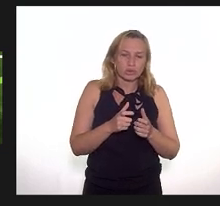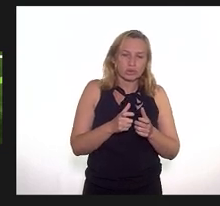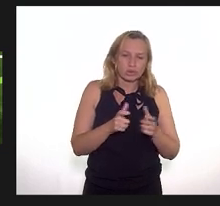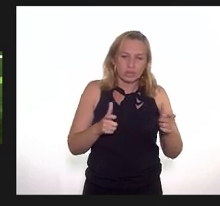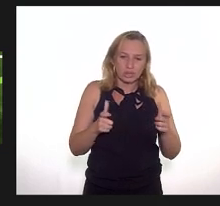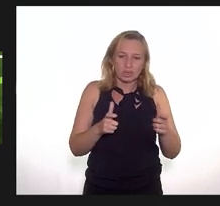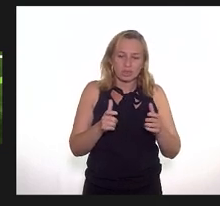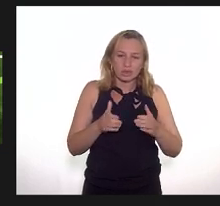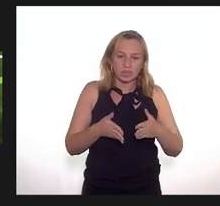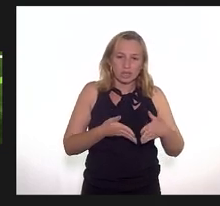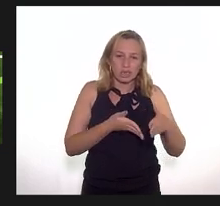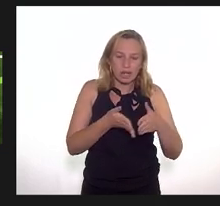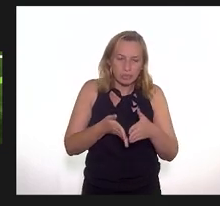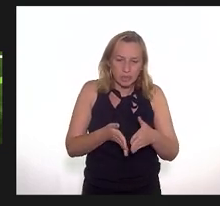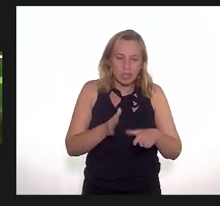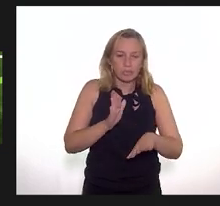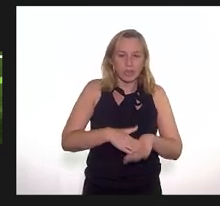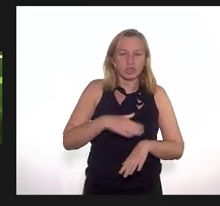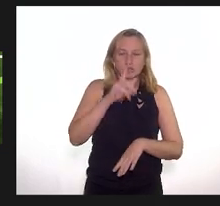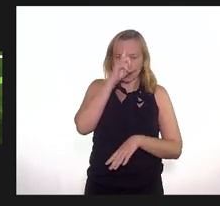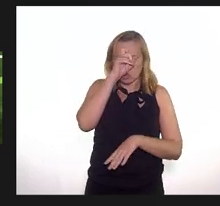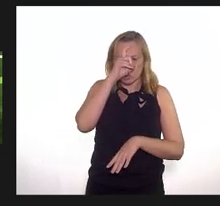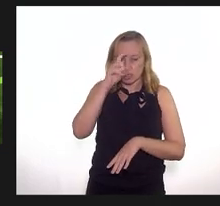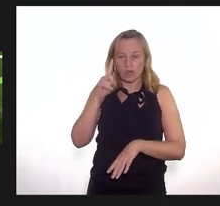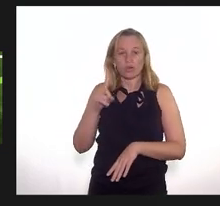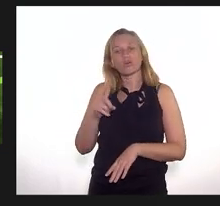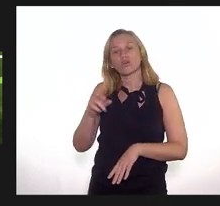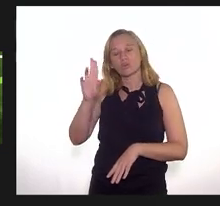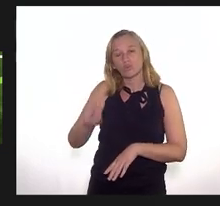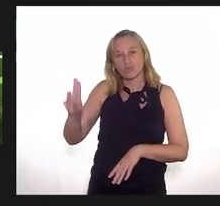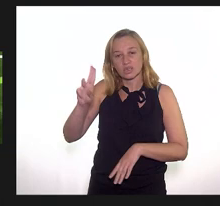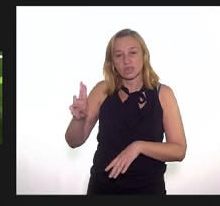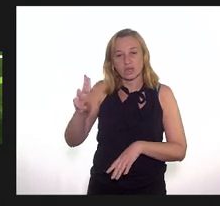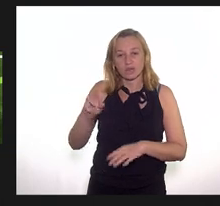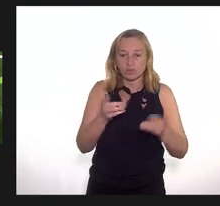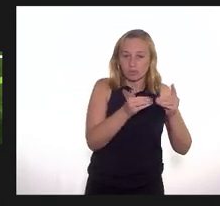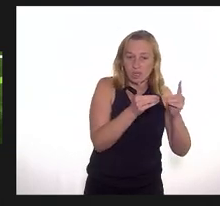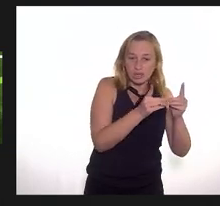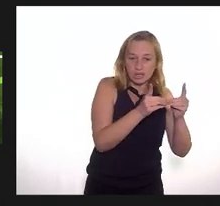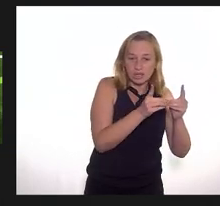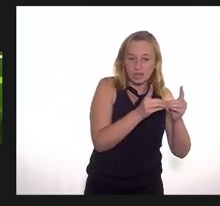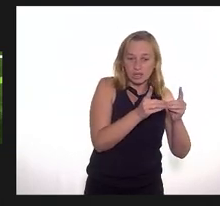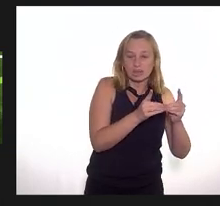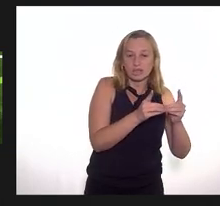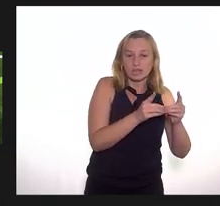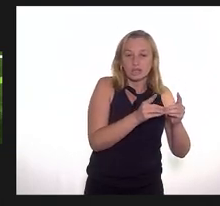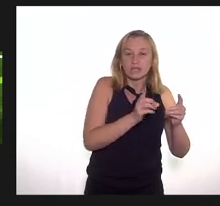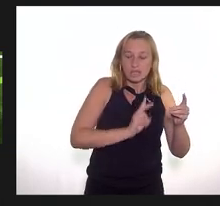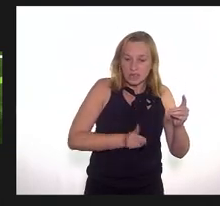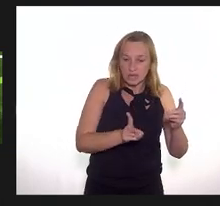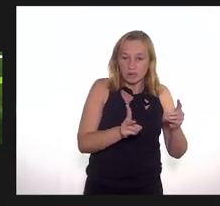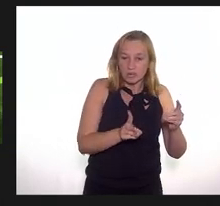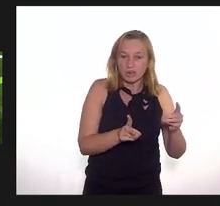para o hospital universitário, né? Os pacientes acabam buscando esses caminhos de forma